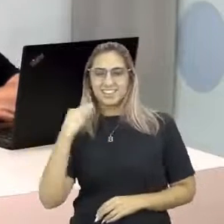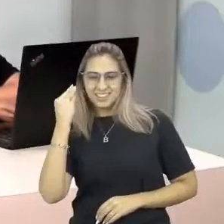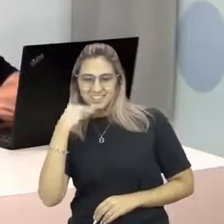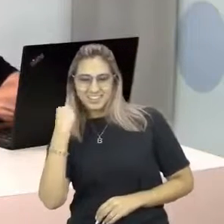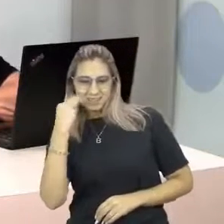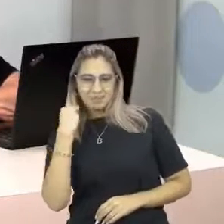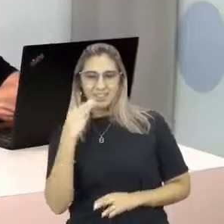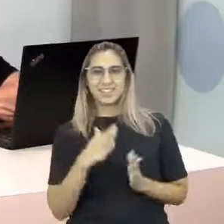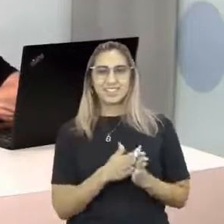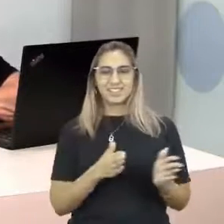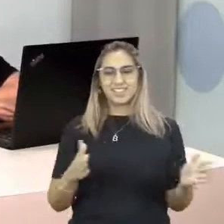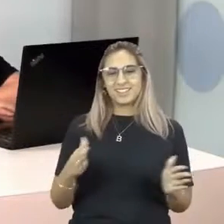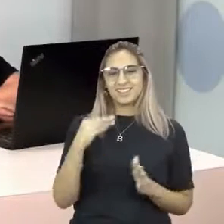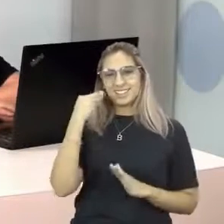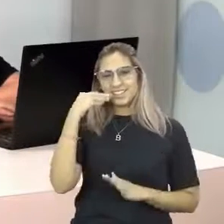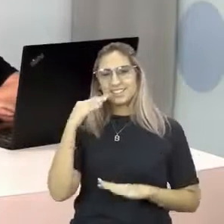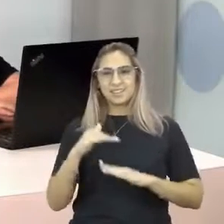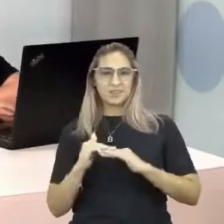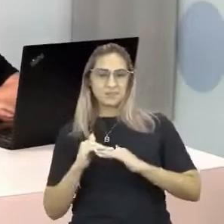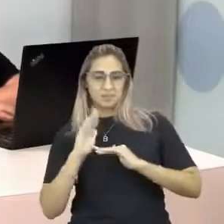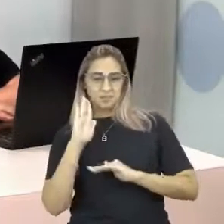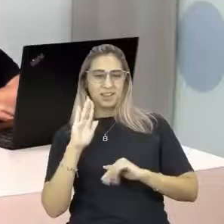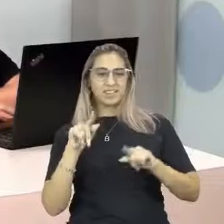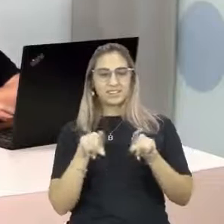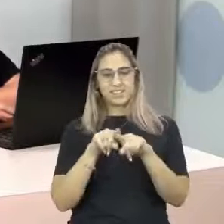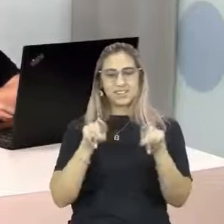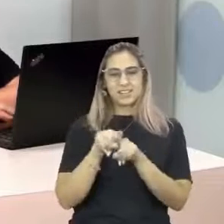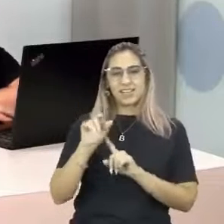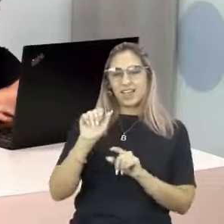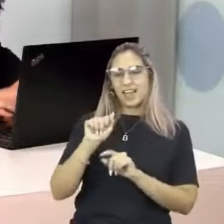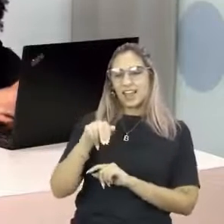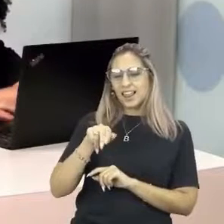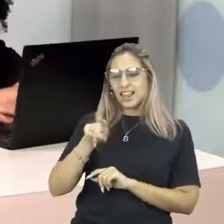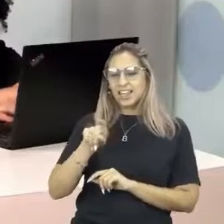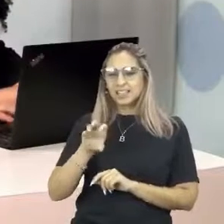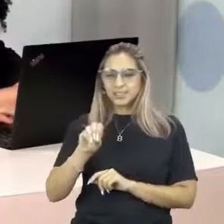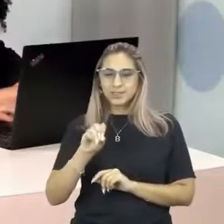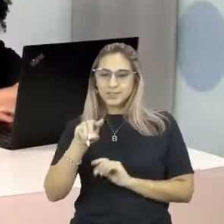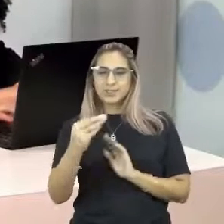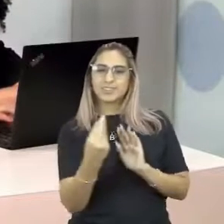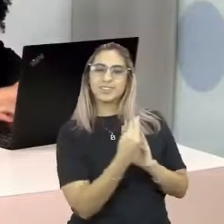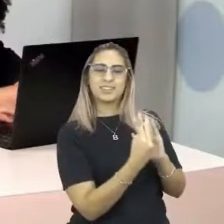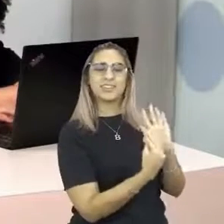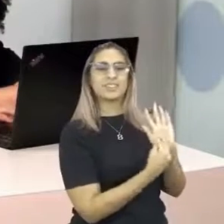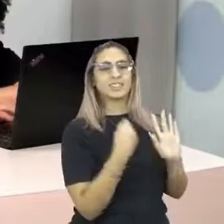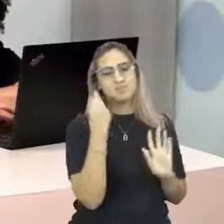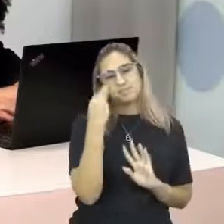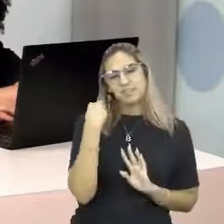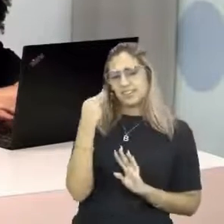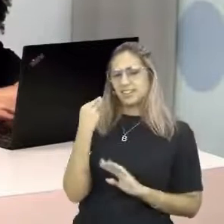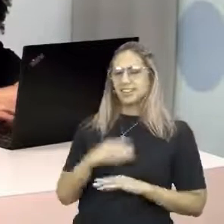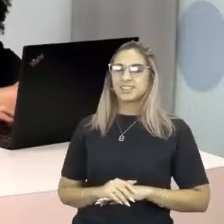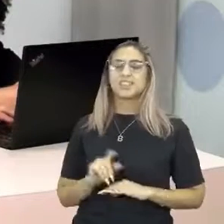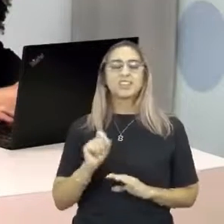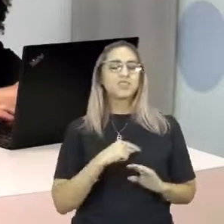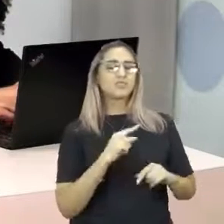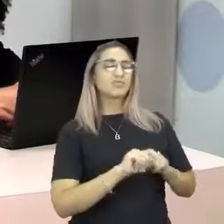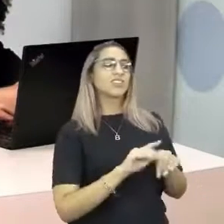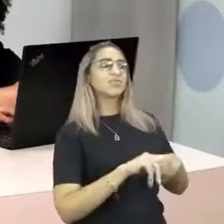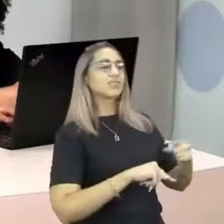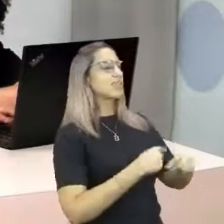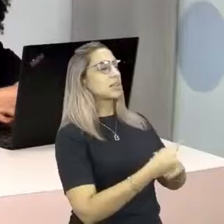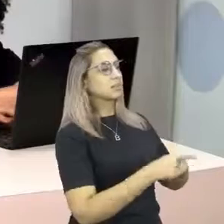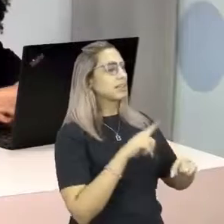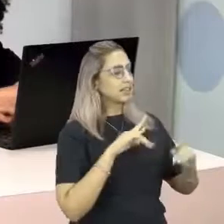experiência, né? O período de experiência mais o anexo que comprova esse período de experiência. Só isso. O que a gente vai fazer depois? Quando a gente